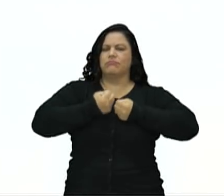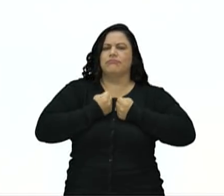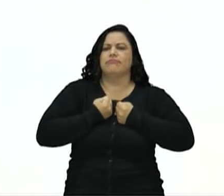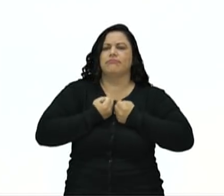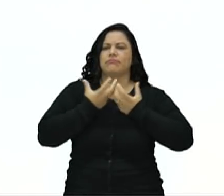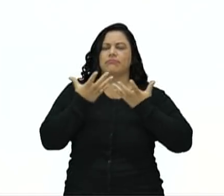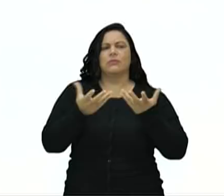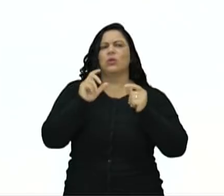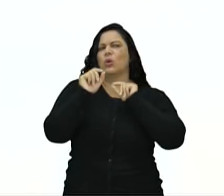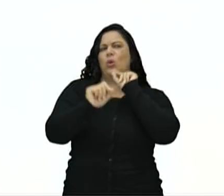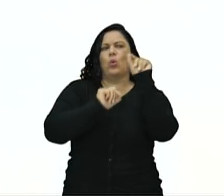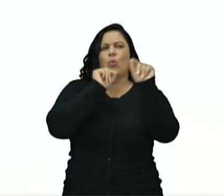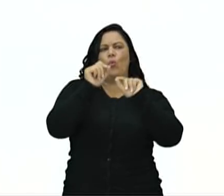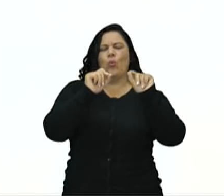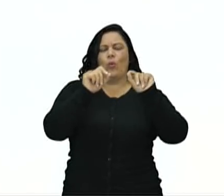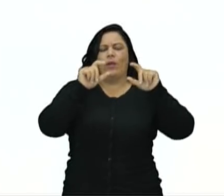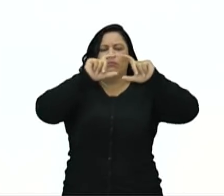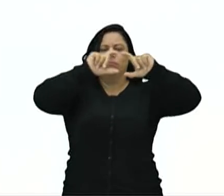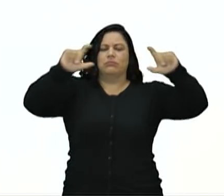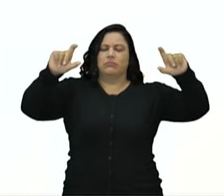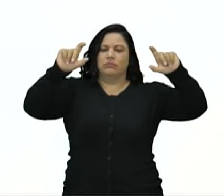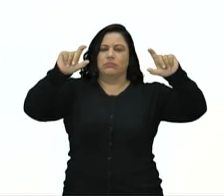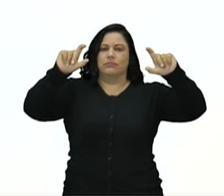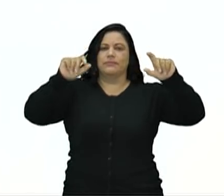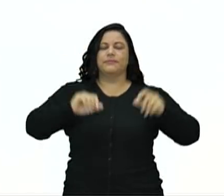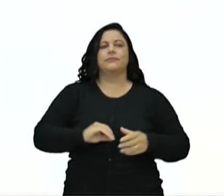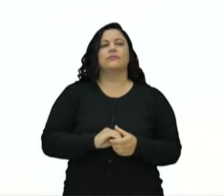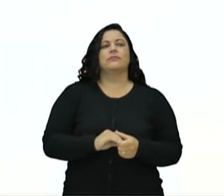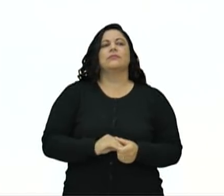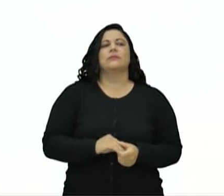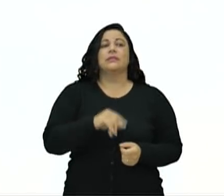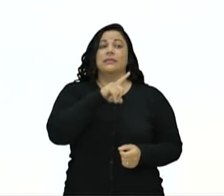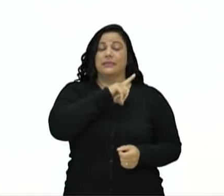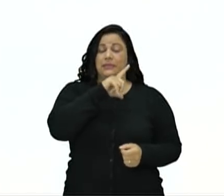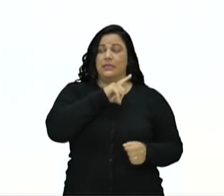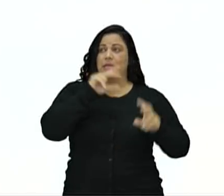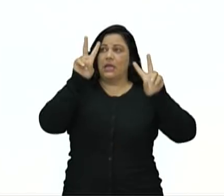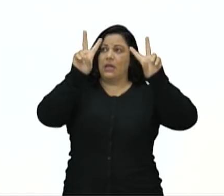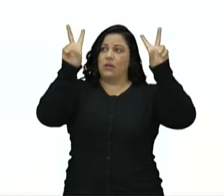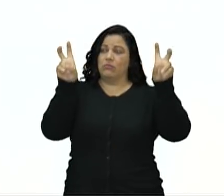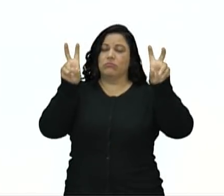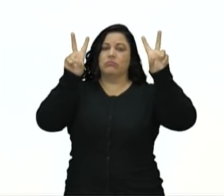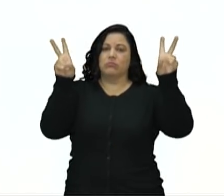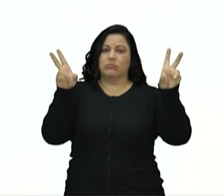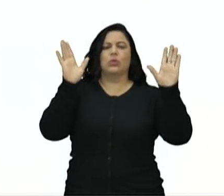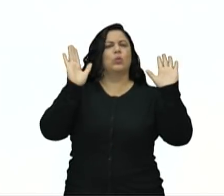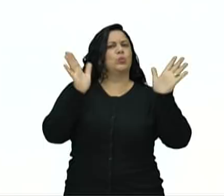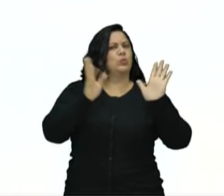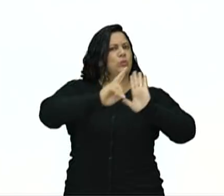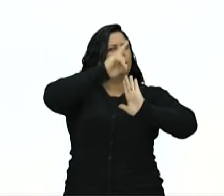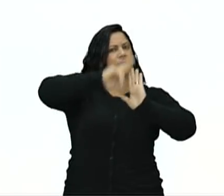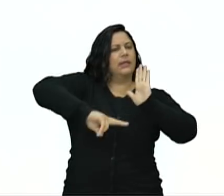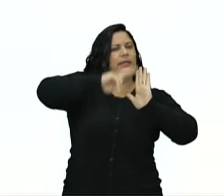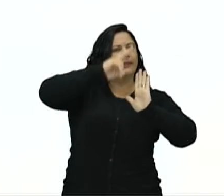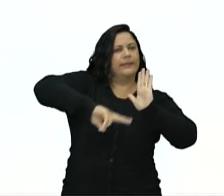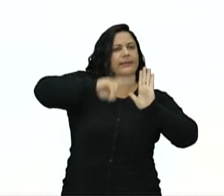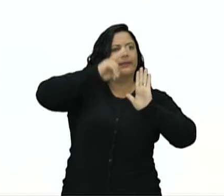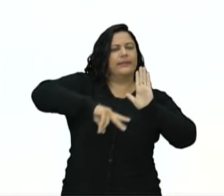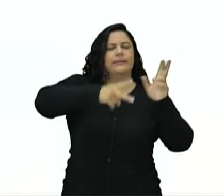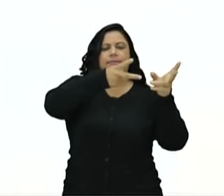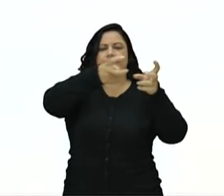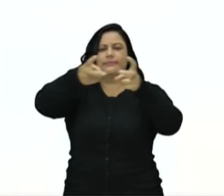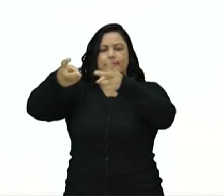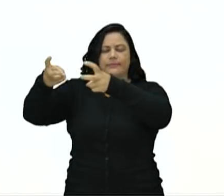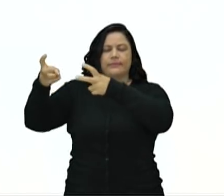evidencia no parágrafo a seguir? Né? Então, vocês têm ali o parágrafo, que vocês já leram exaustivamente nessa aula, né? Que a gente está analisando os